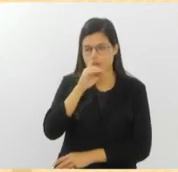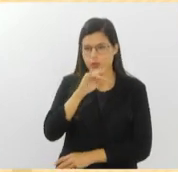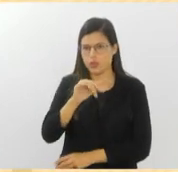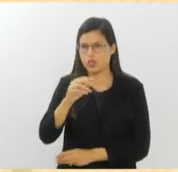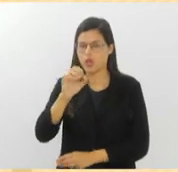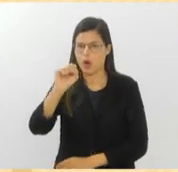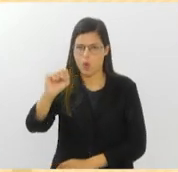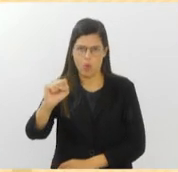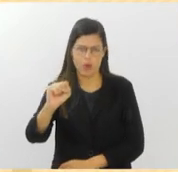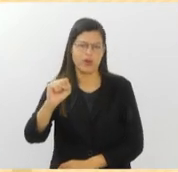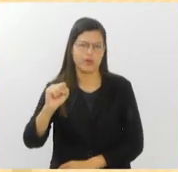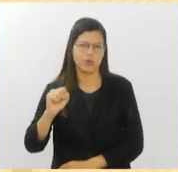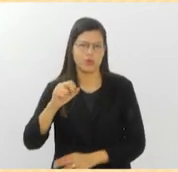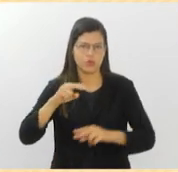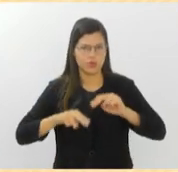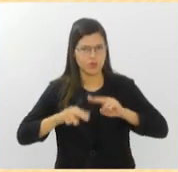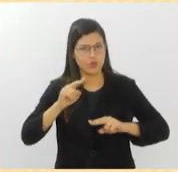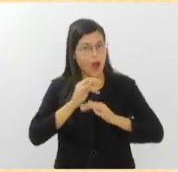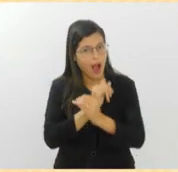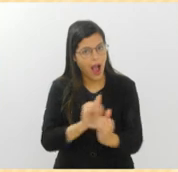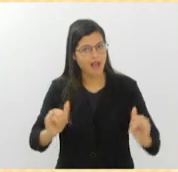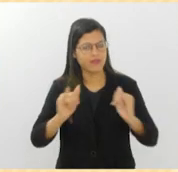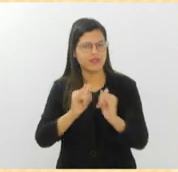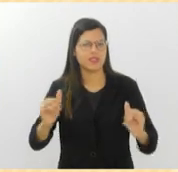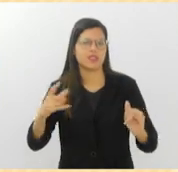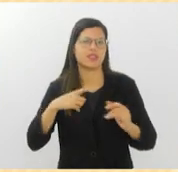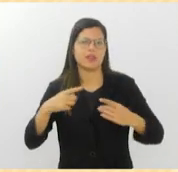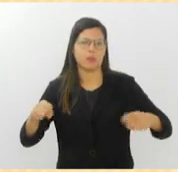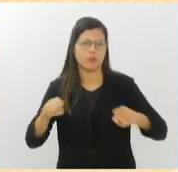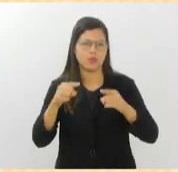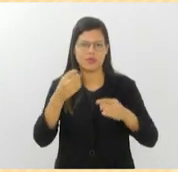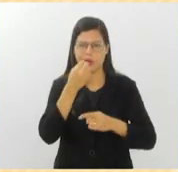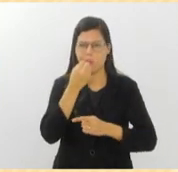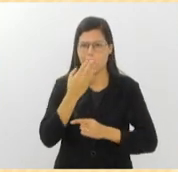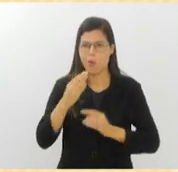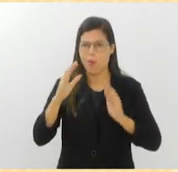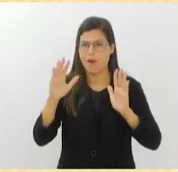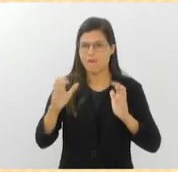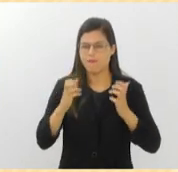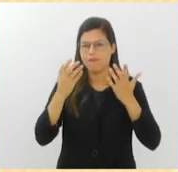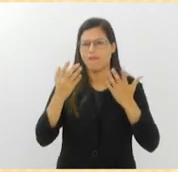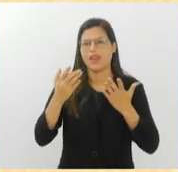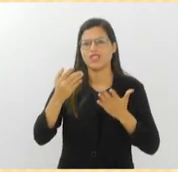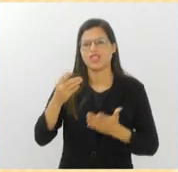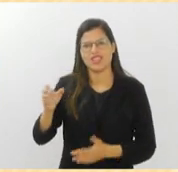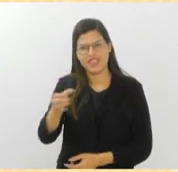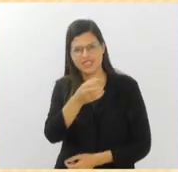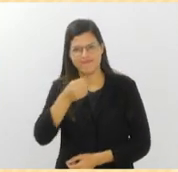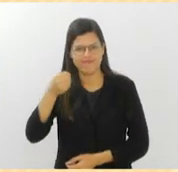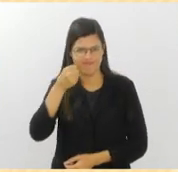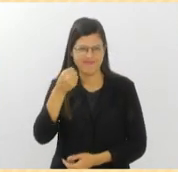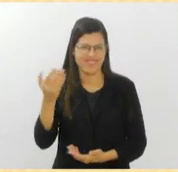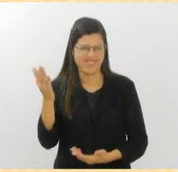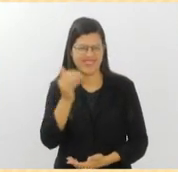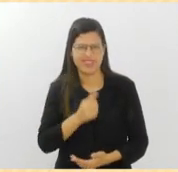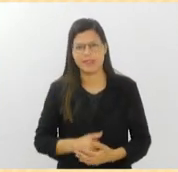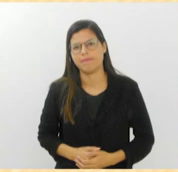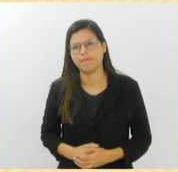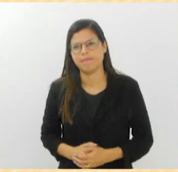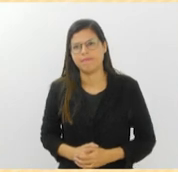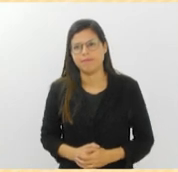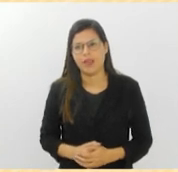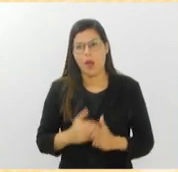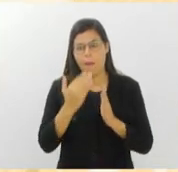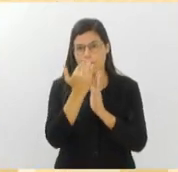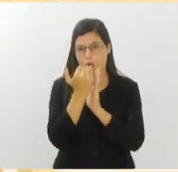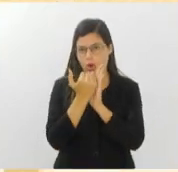junho. Avisa pra geral, vai ter música boa, vai ter festa da cerveja, que isso? Bora com a gente! A programação